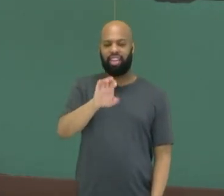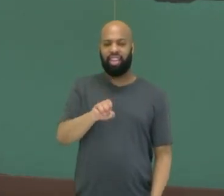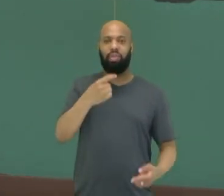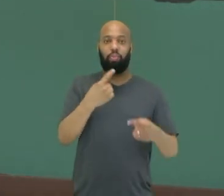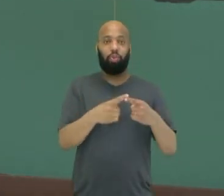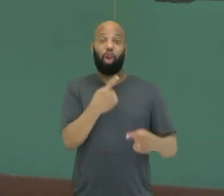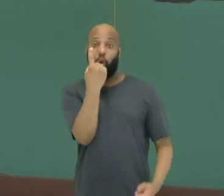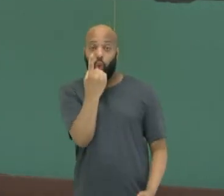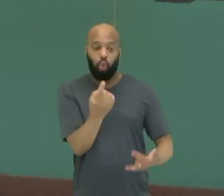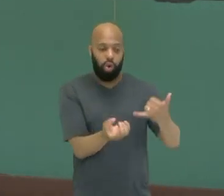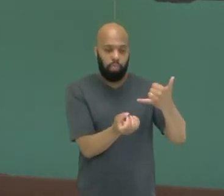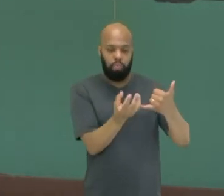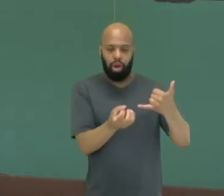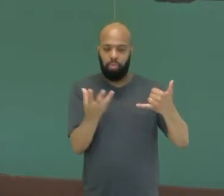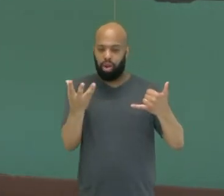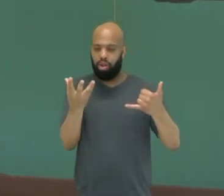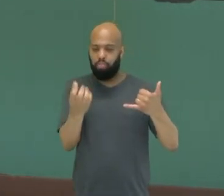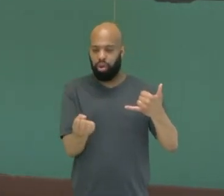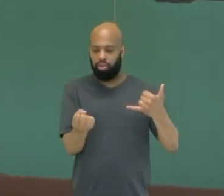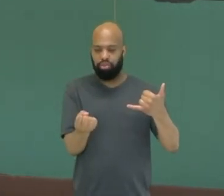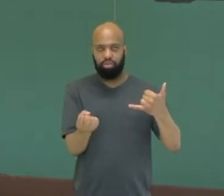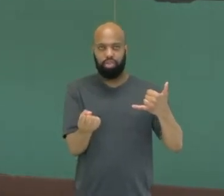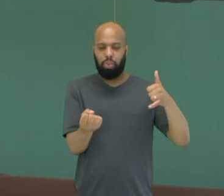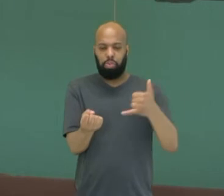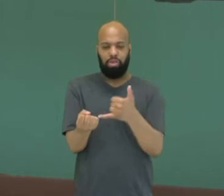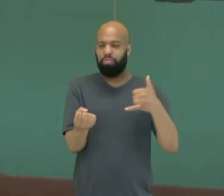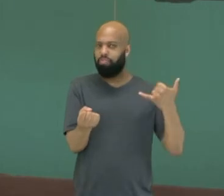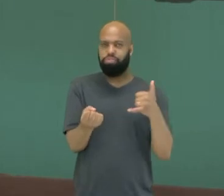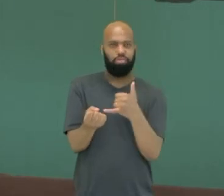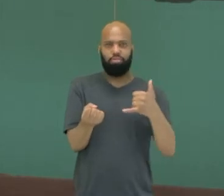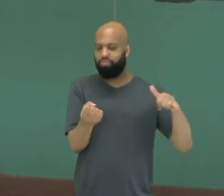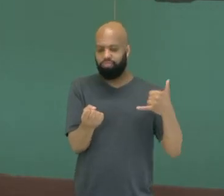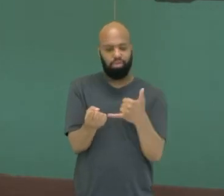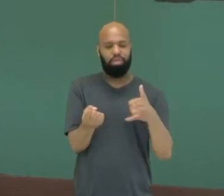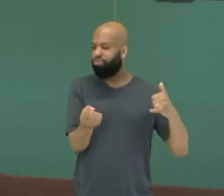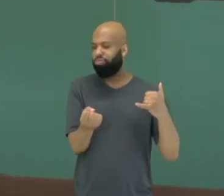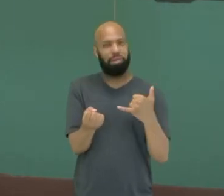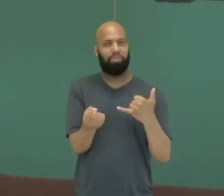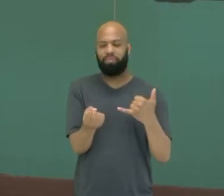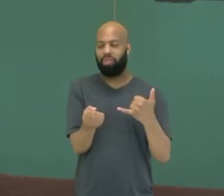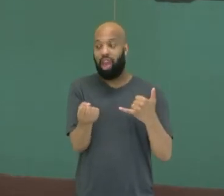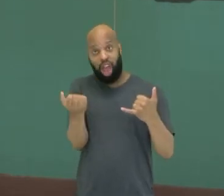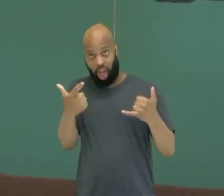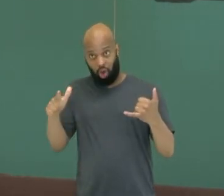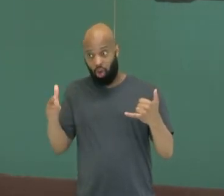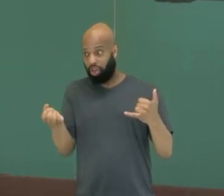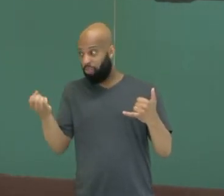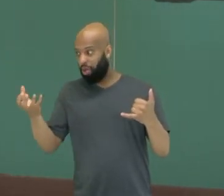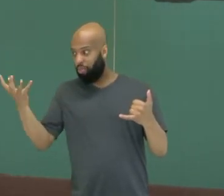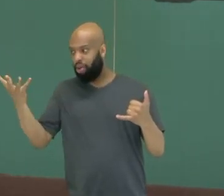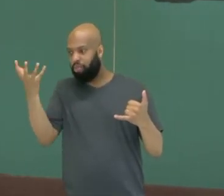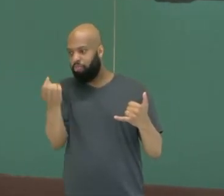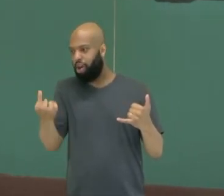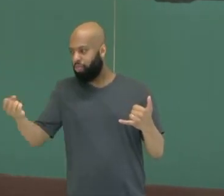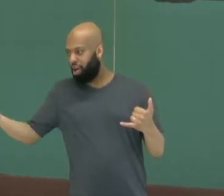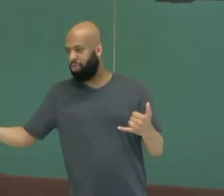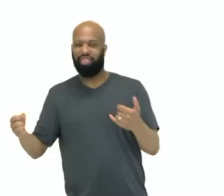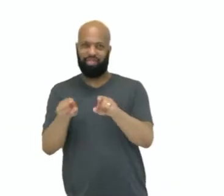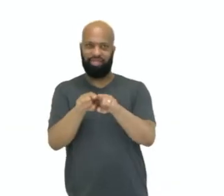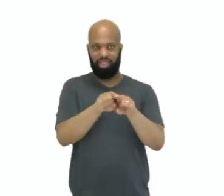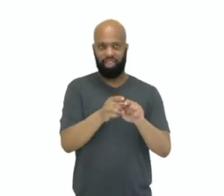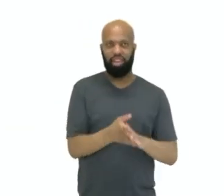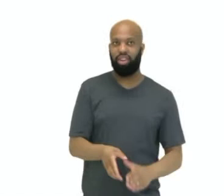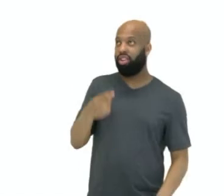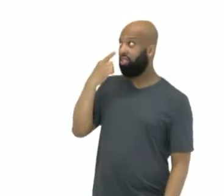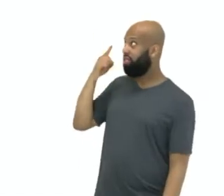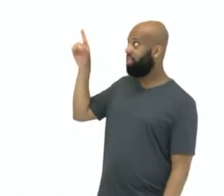queimou e os elétrons não conseguem passar para as demais, porque estão ligados sequencialmente. Reparem nessa animação. Nós